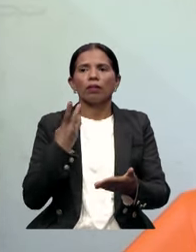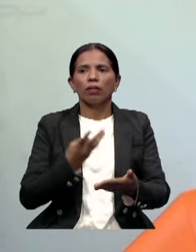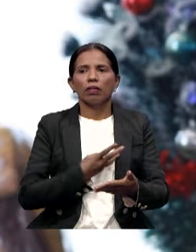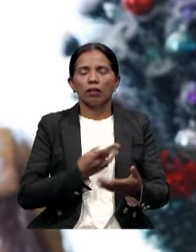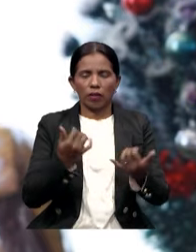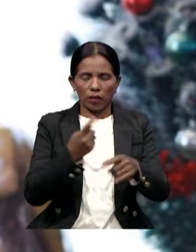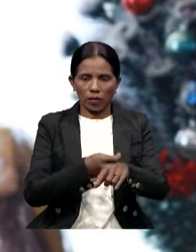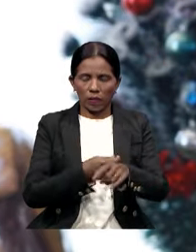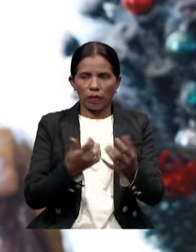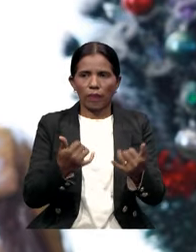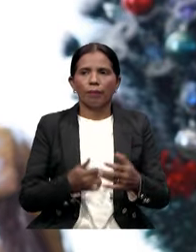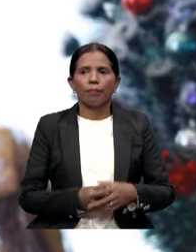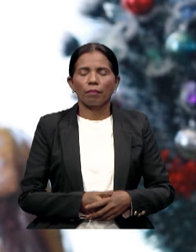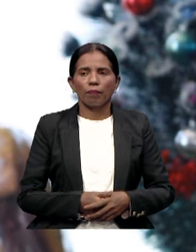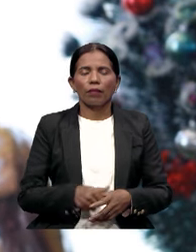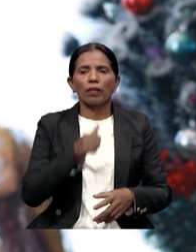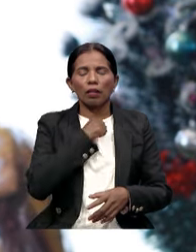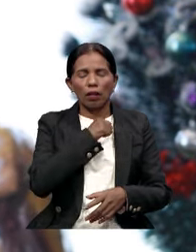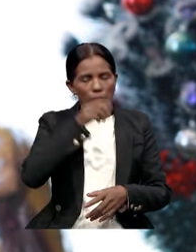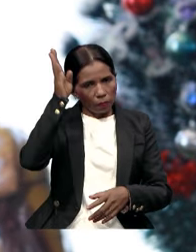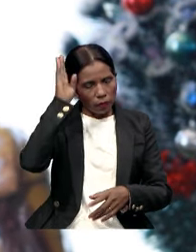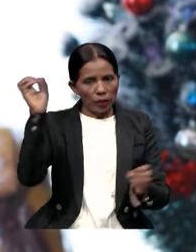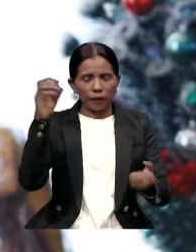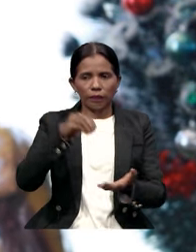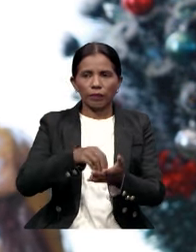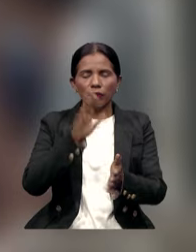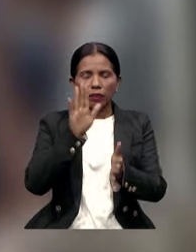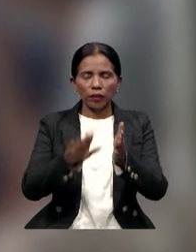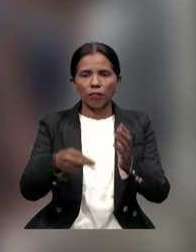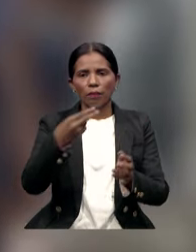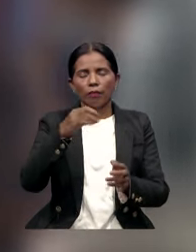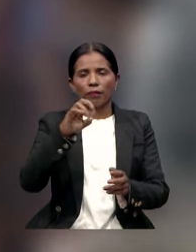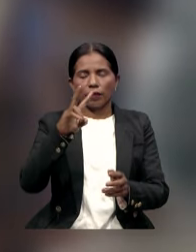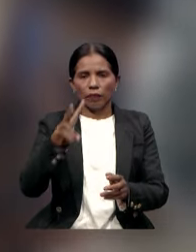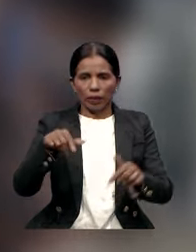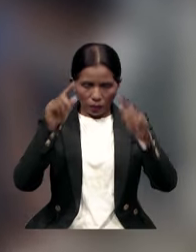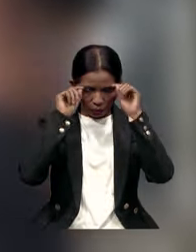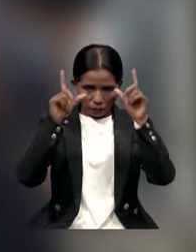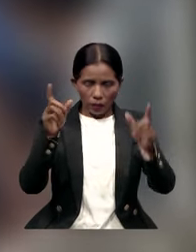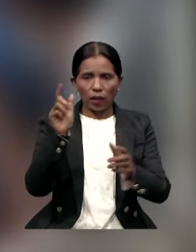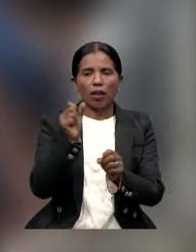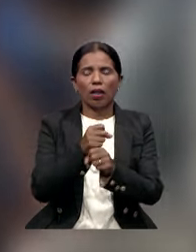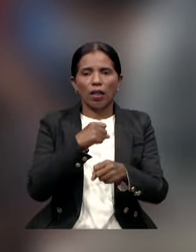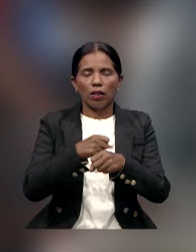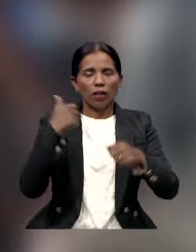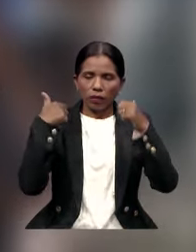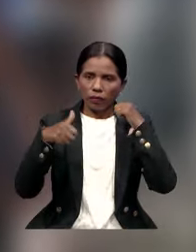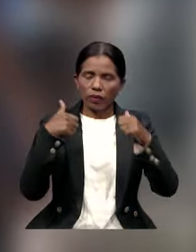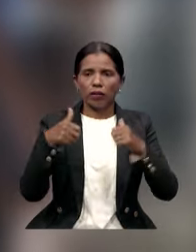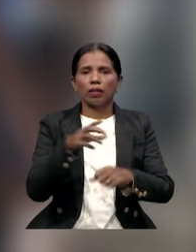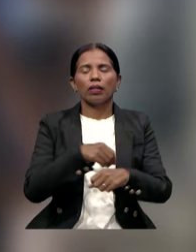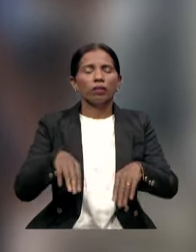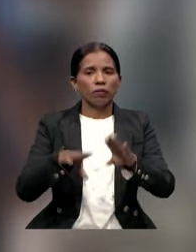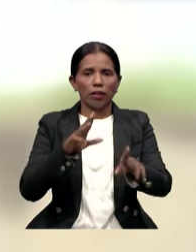da agora antes nemos arcebispo considera la garante reduce HIV e Timor Leste bem gira legaliza atividade de prostituição tuirdar